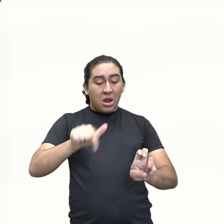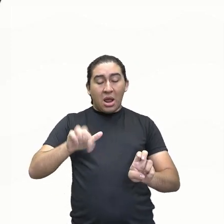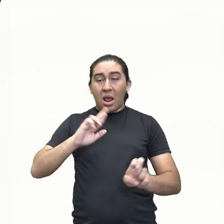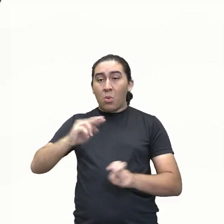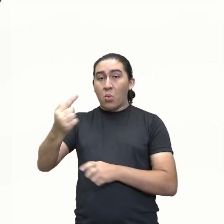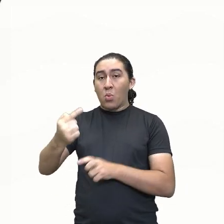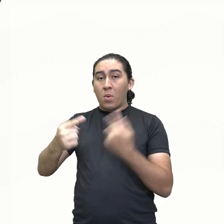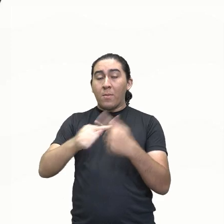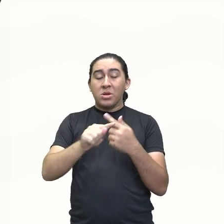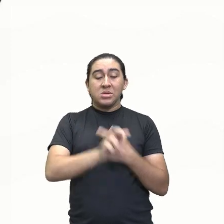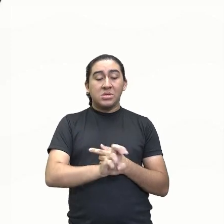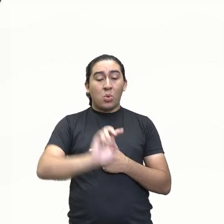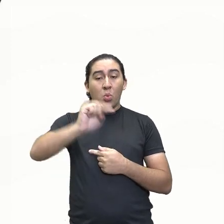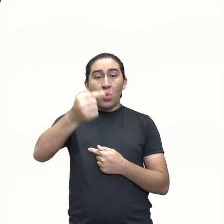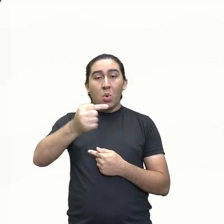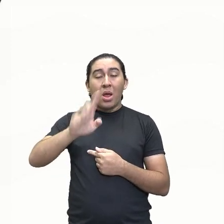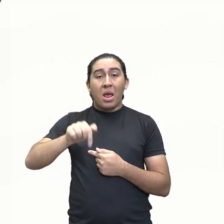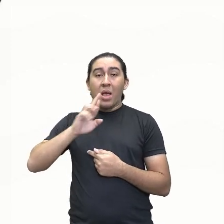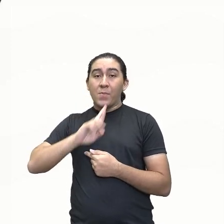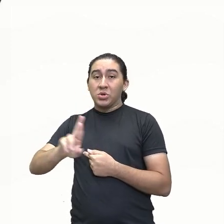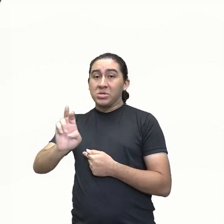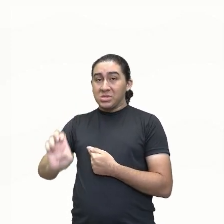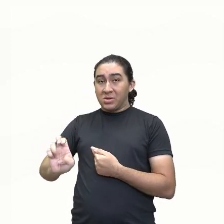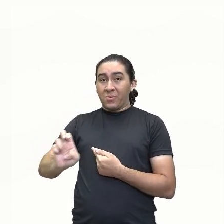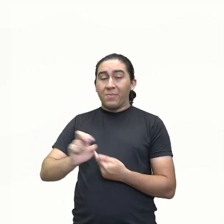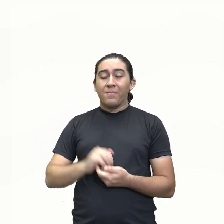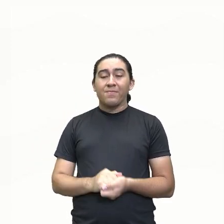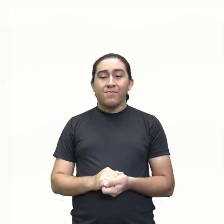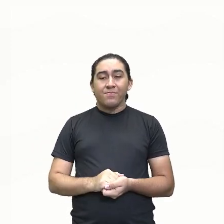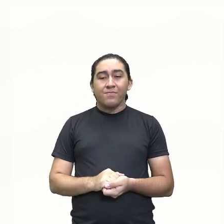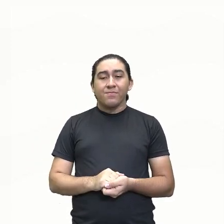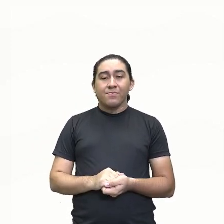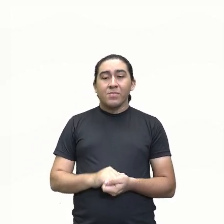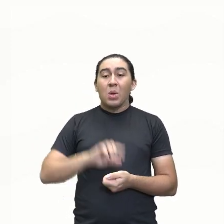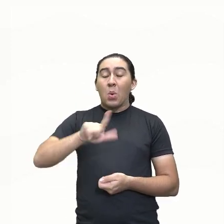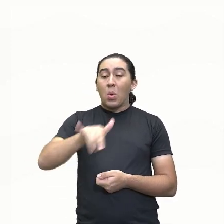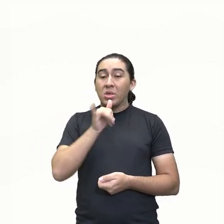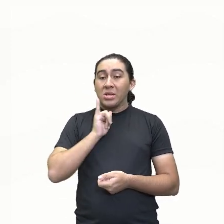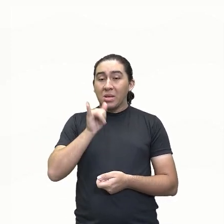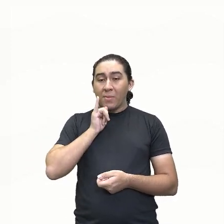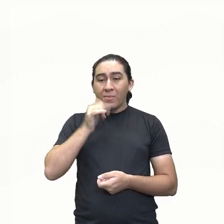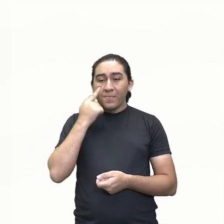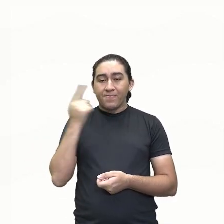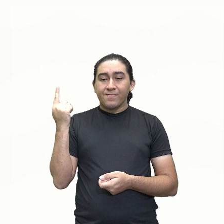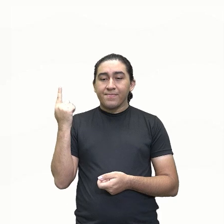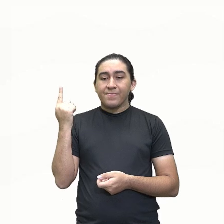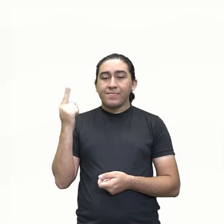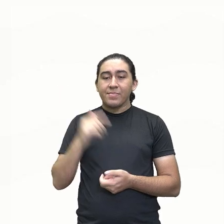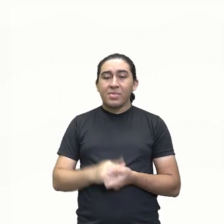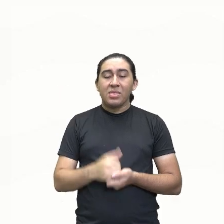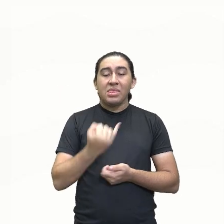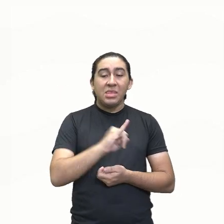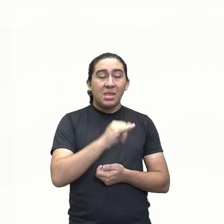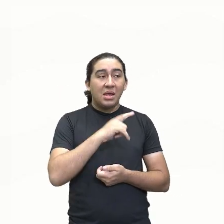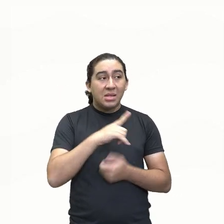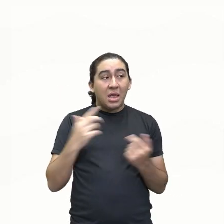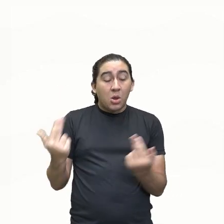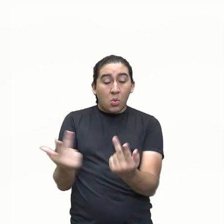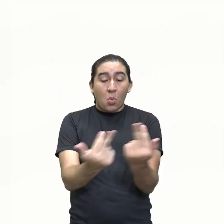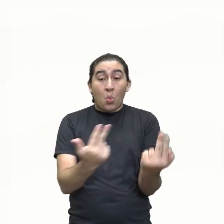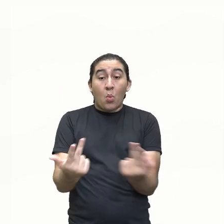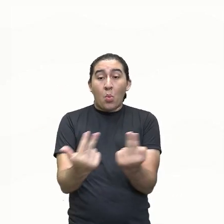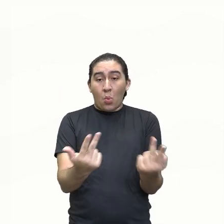a 5. Mais um exemplo de resultado imediato aqui, ó. Olha esse exemplo. Se nós temos uma